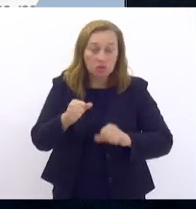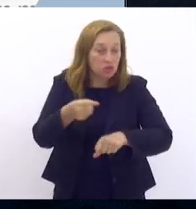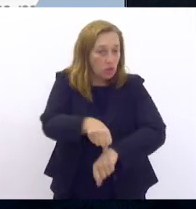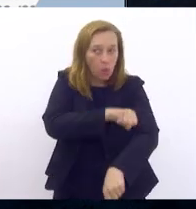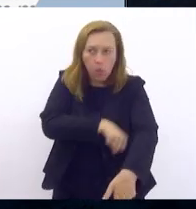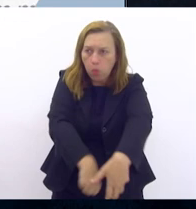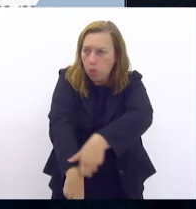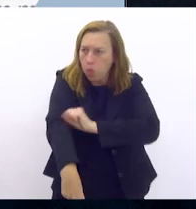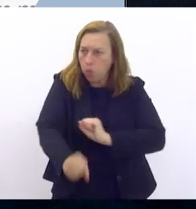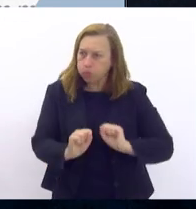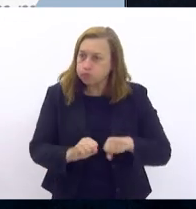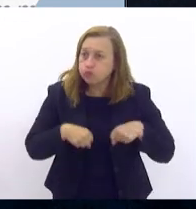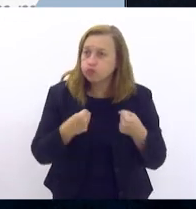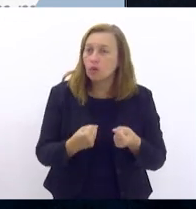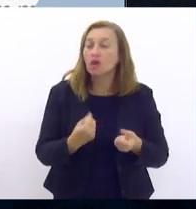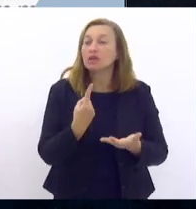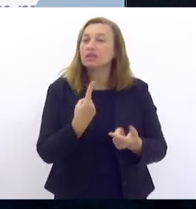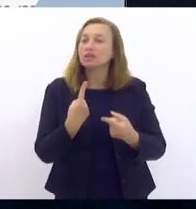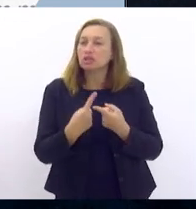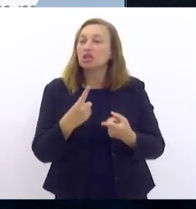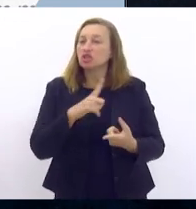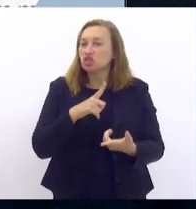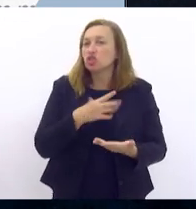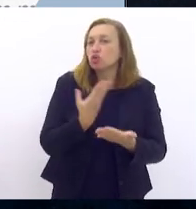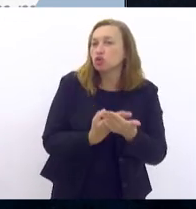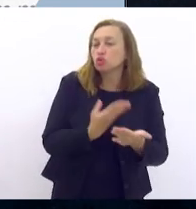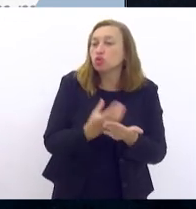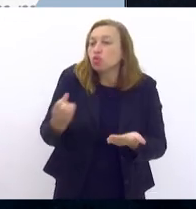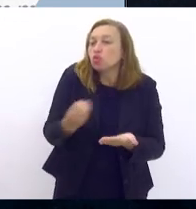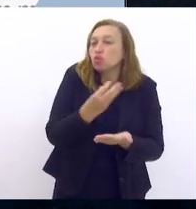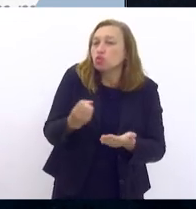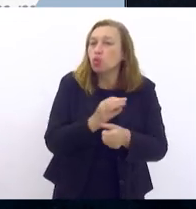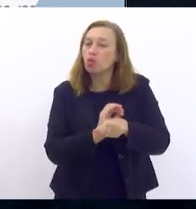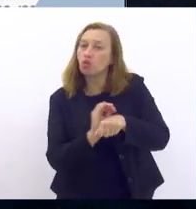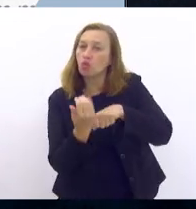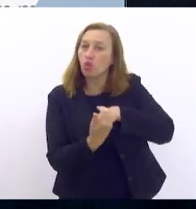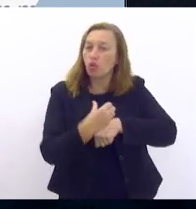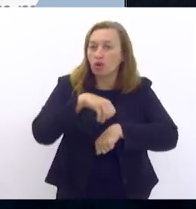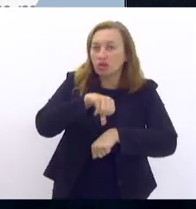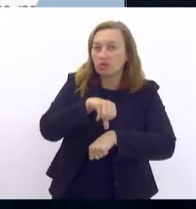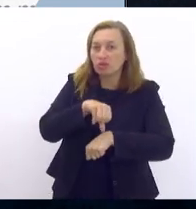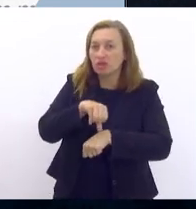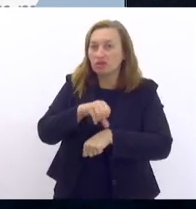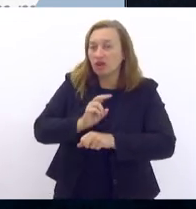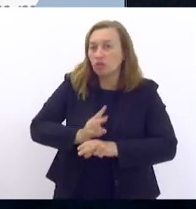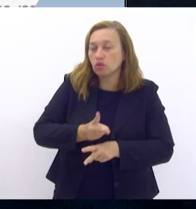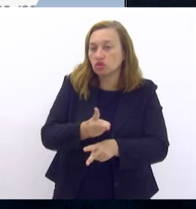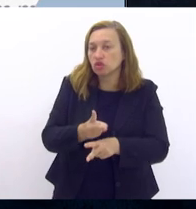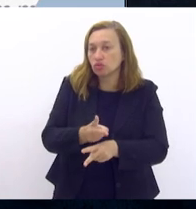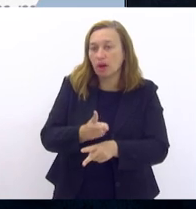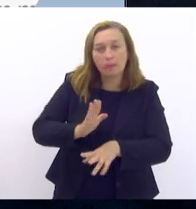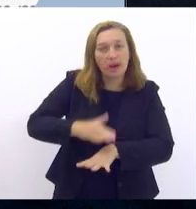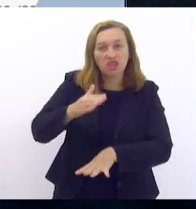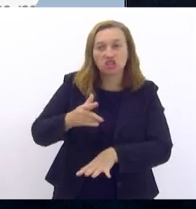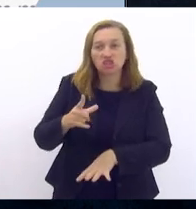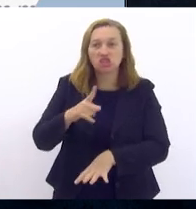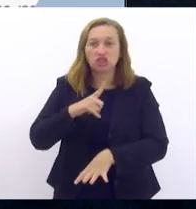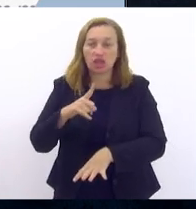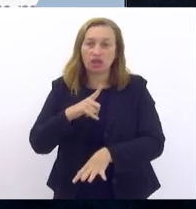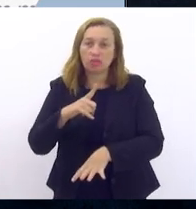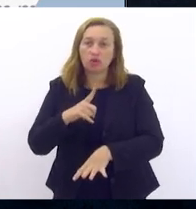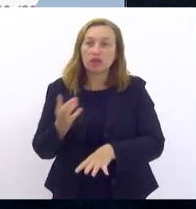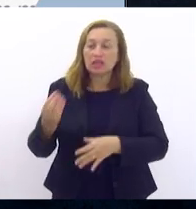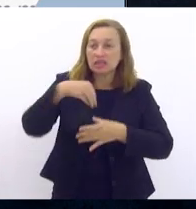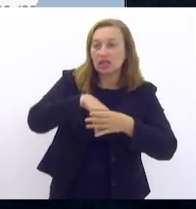existiam estudos dizendo que o novo coronavírus e permanecia por tempo maior nos